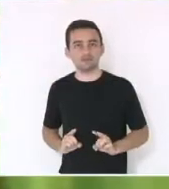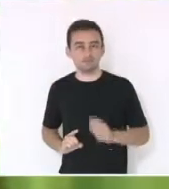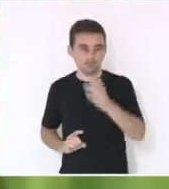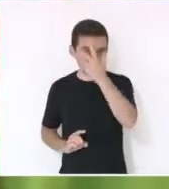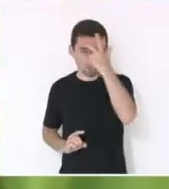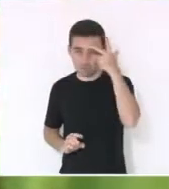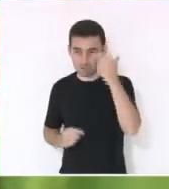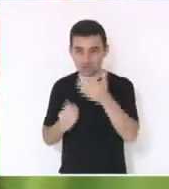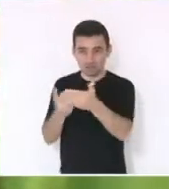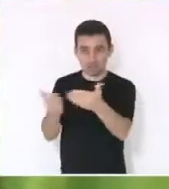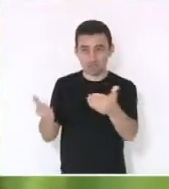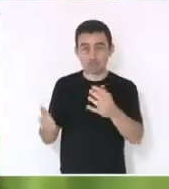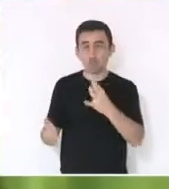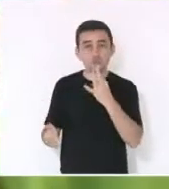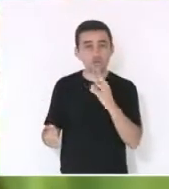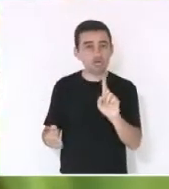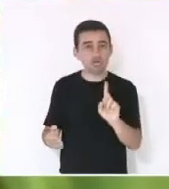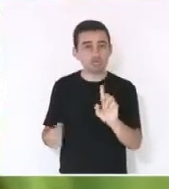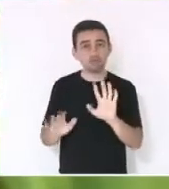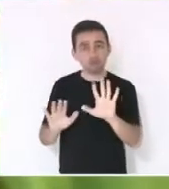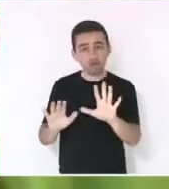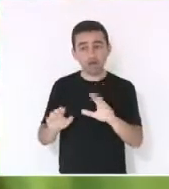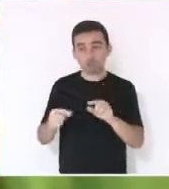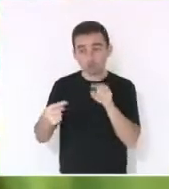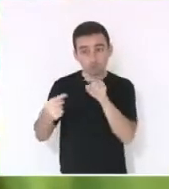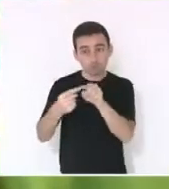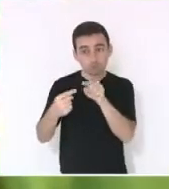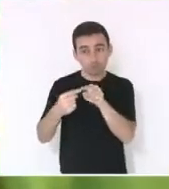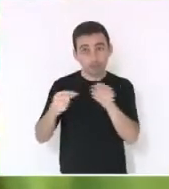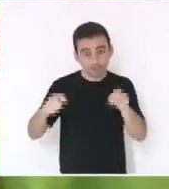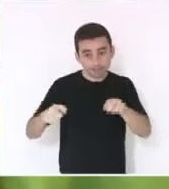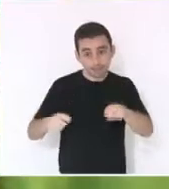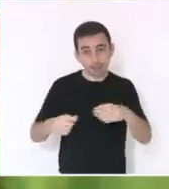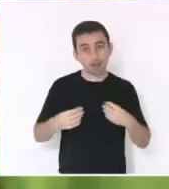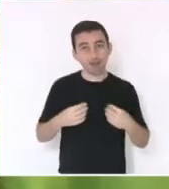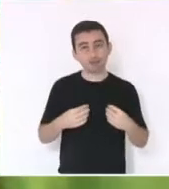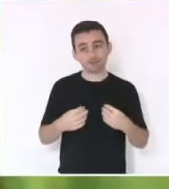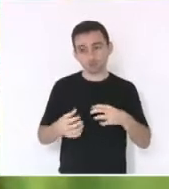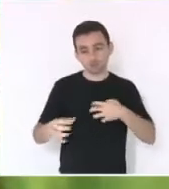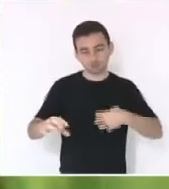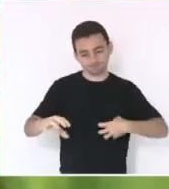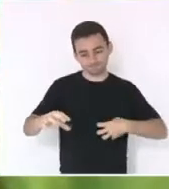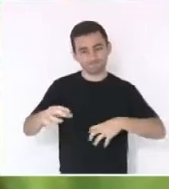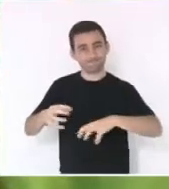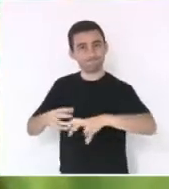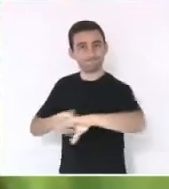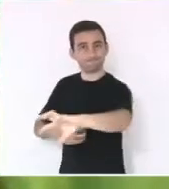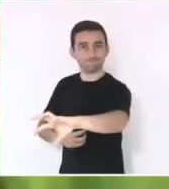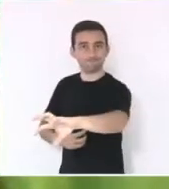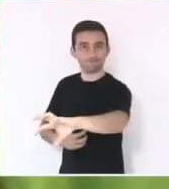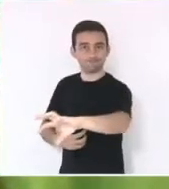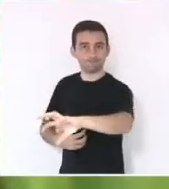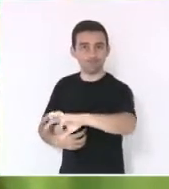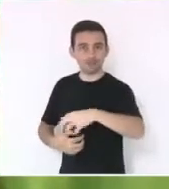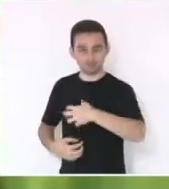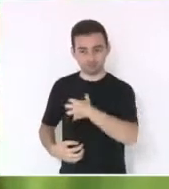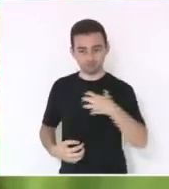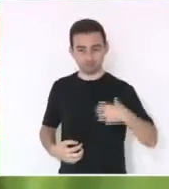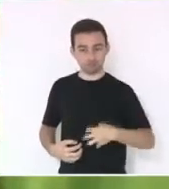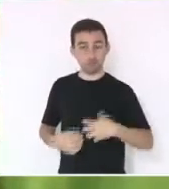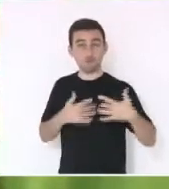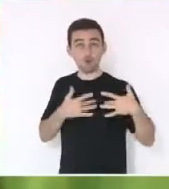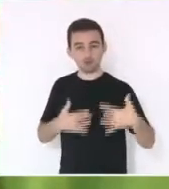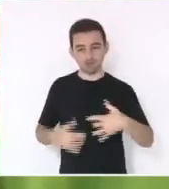as outras pessoas, mas são compatíveis com a doação, vão voluntariamente doar órgão